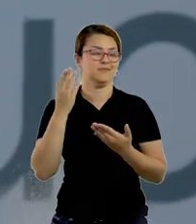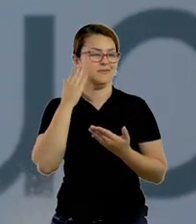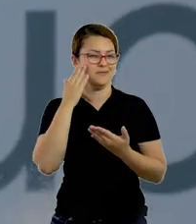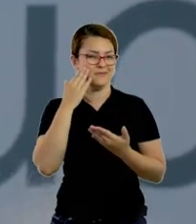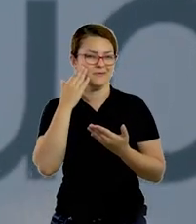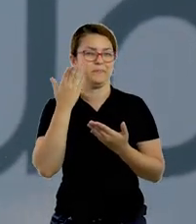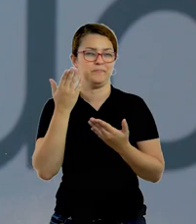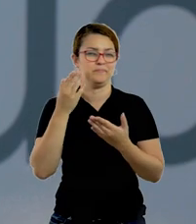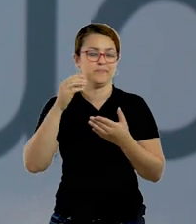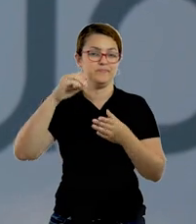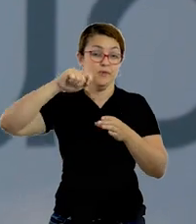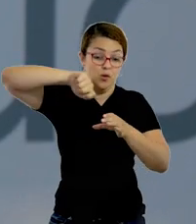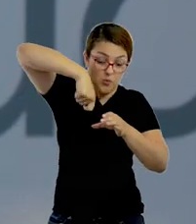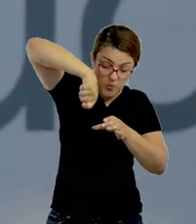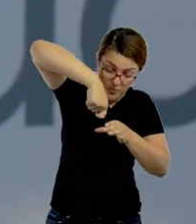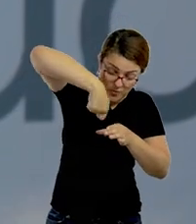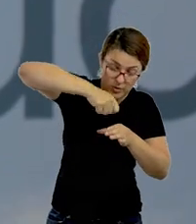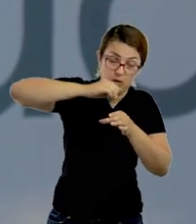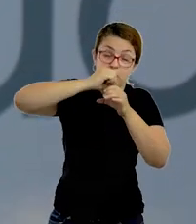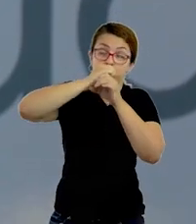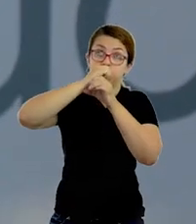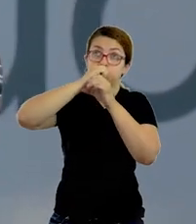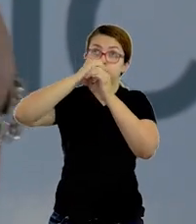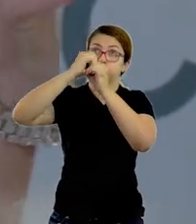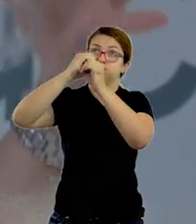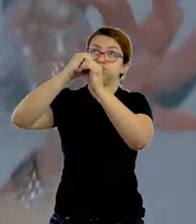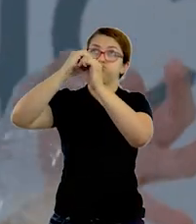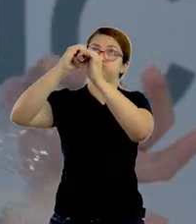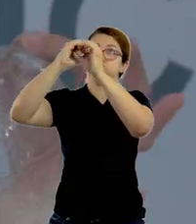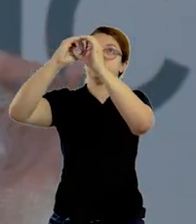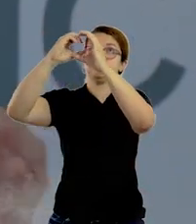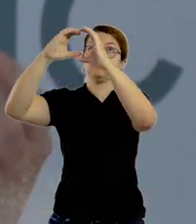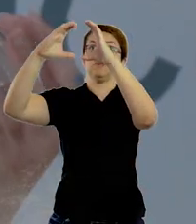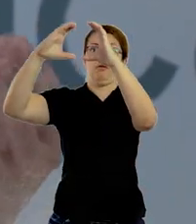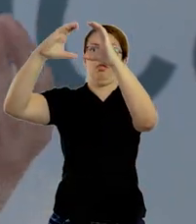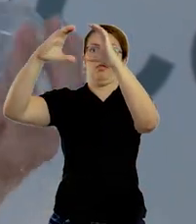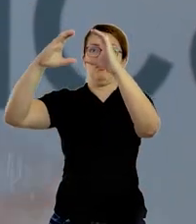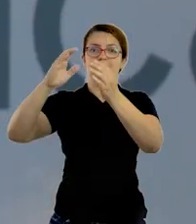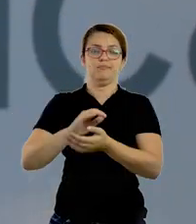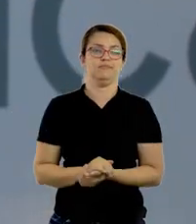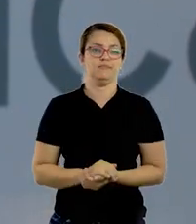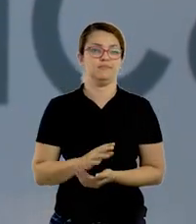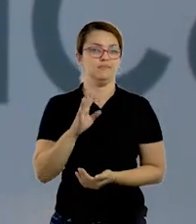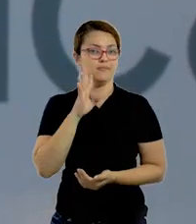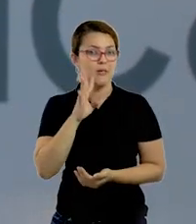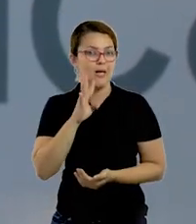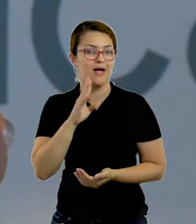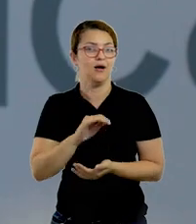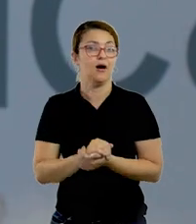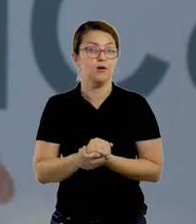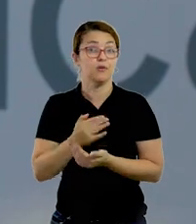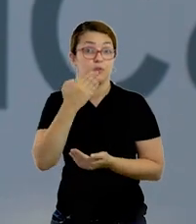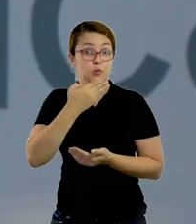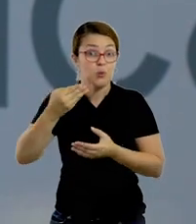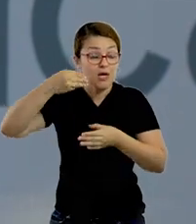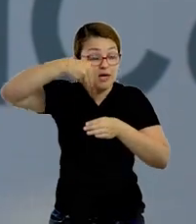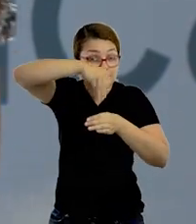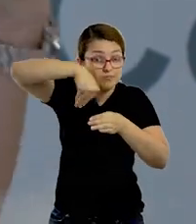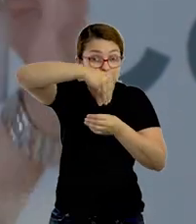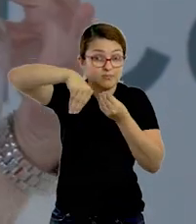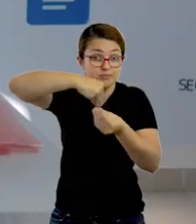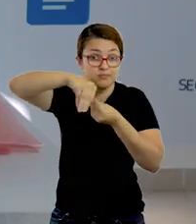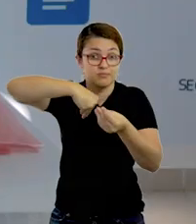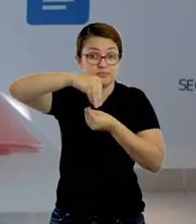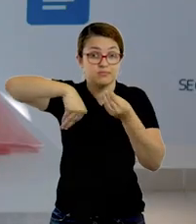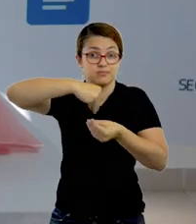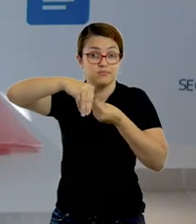Dificilmente a bolha vai sair dessa abertura, porque ela fica muito grande. E a graça de você colocar o açúcar é justamente isso, ela vai